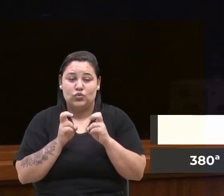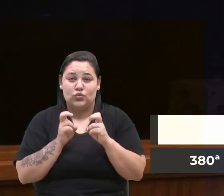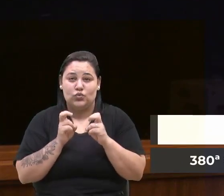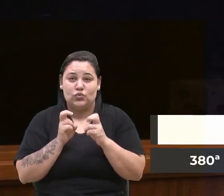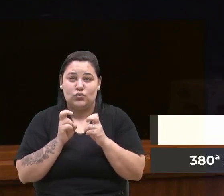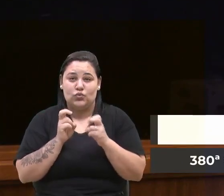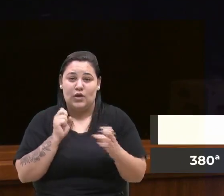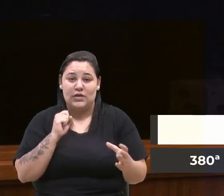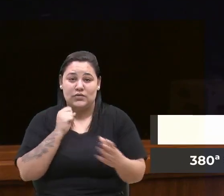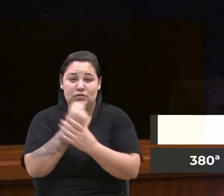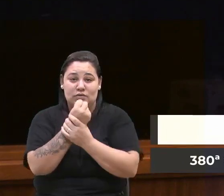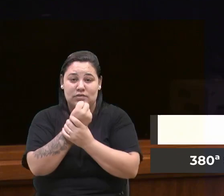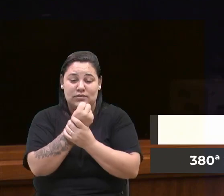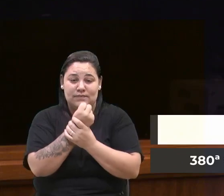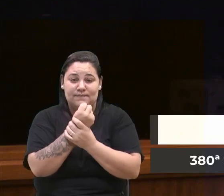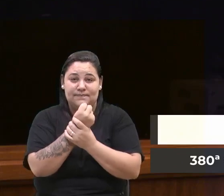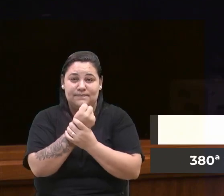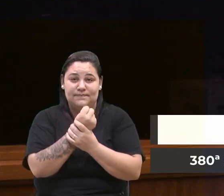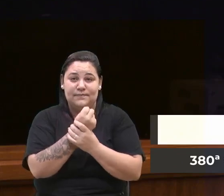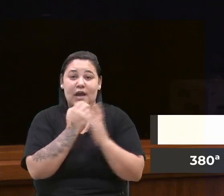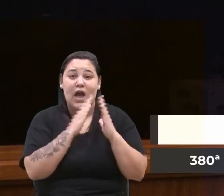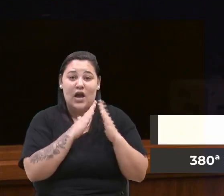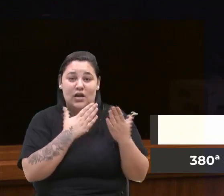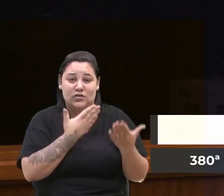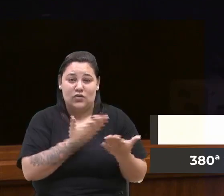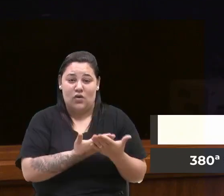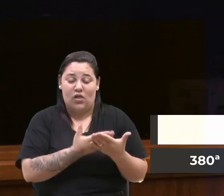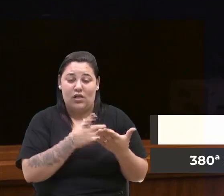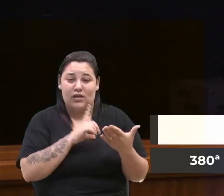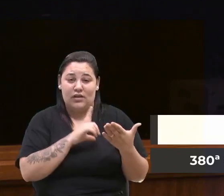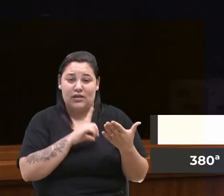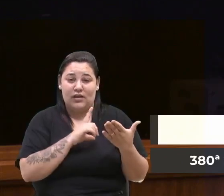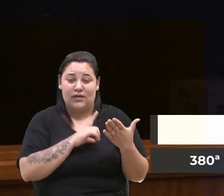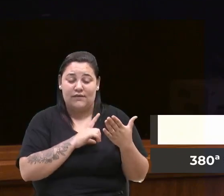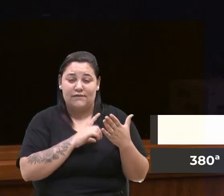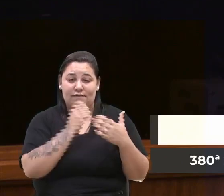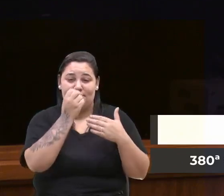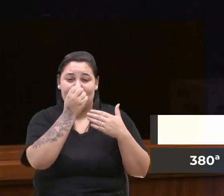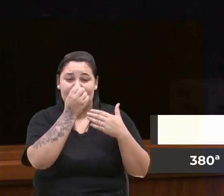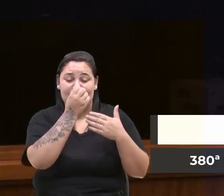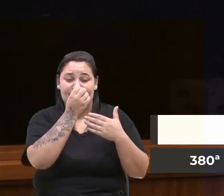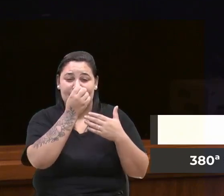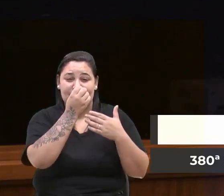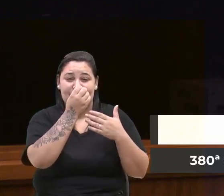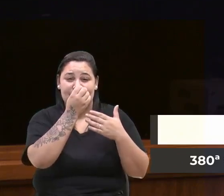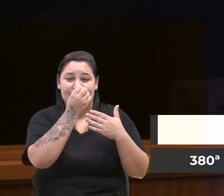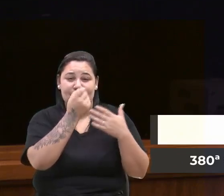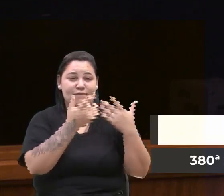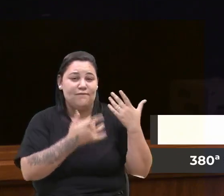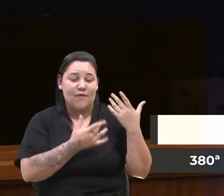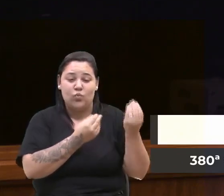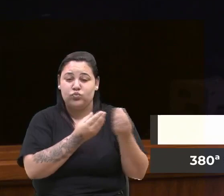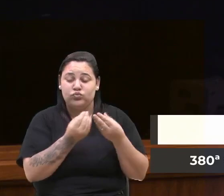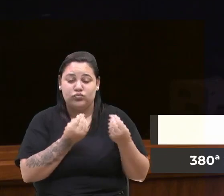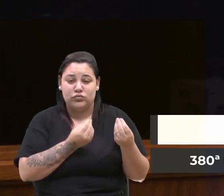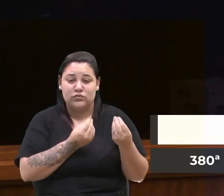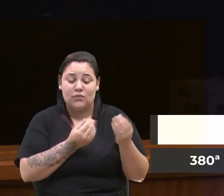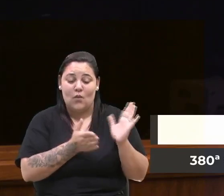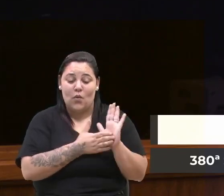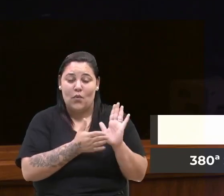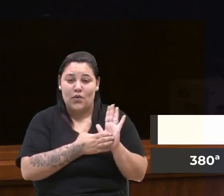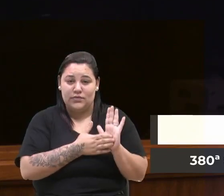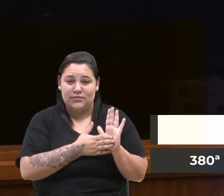às escolas, com uma série de propostas tirada num debate da